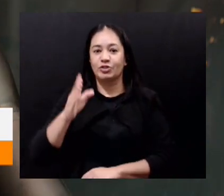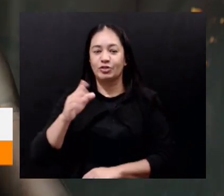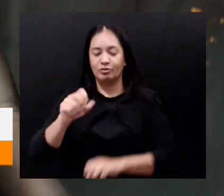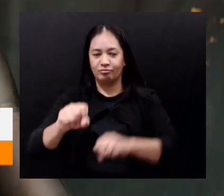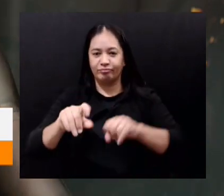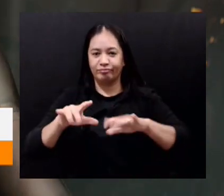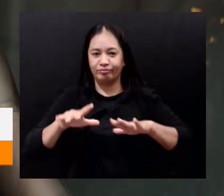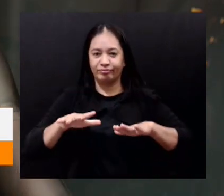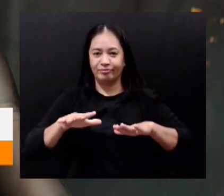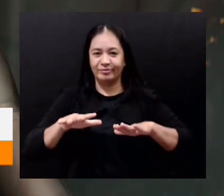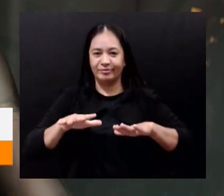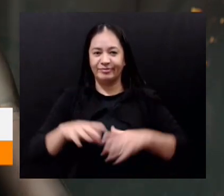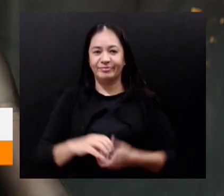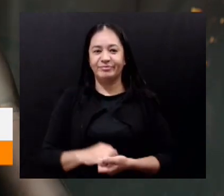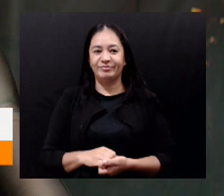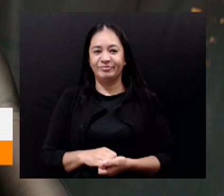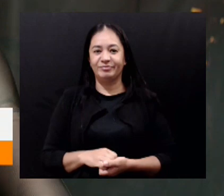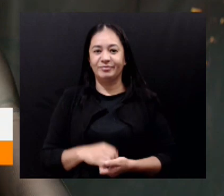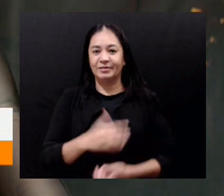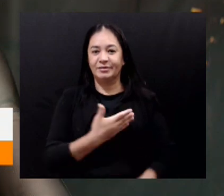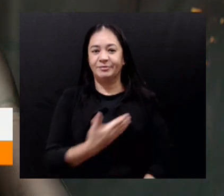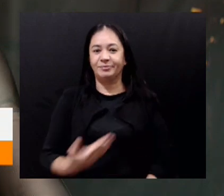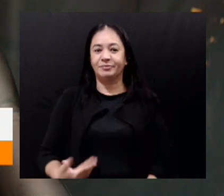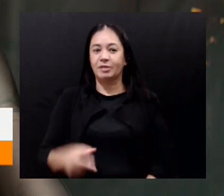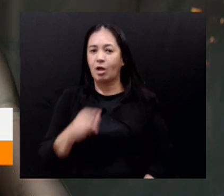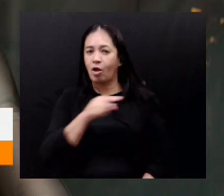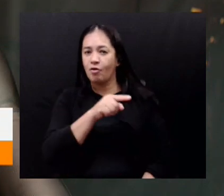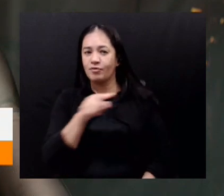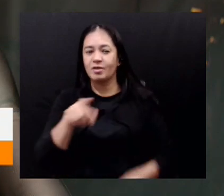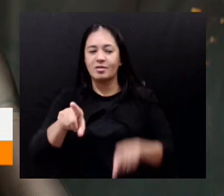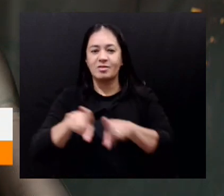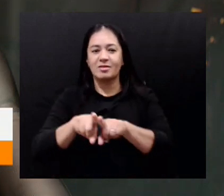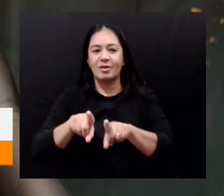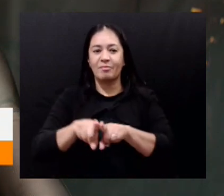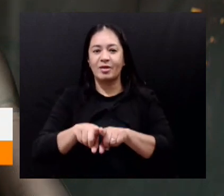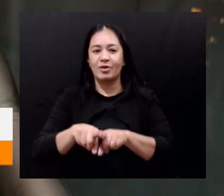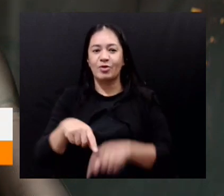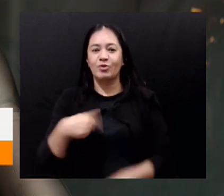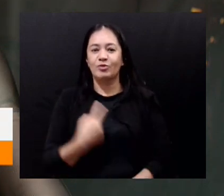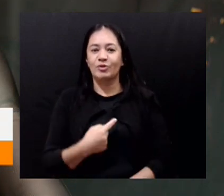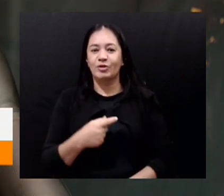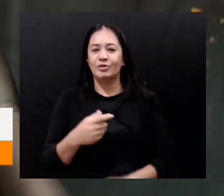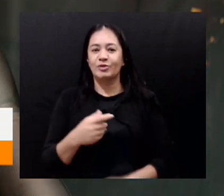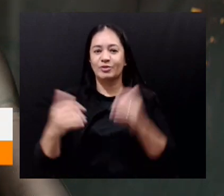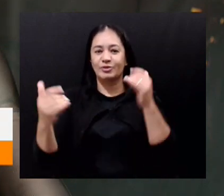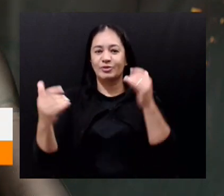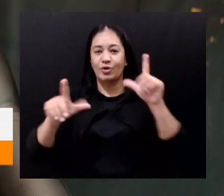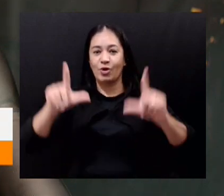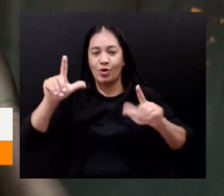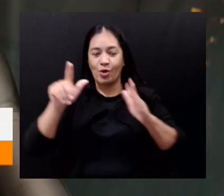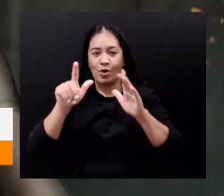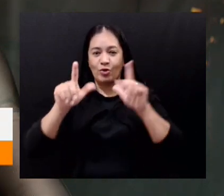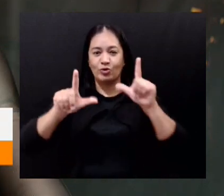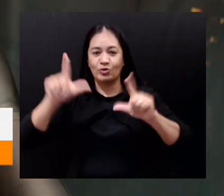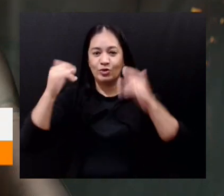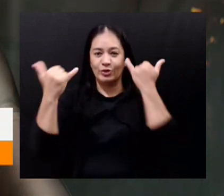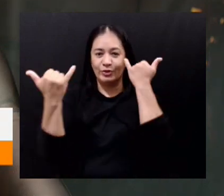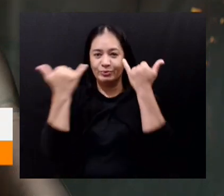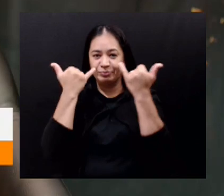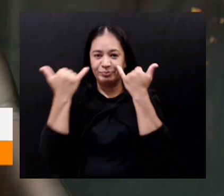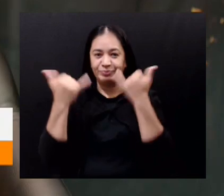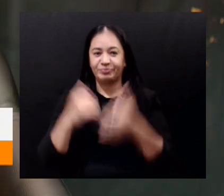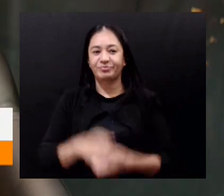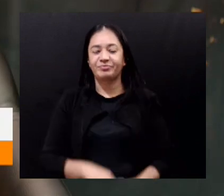Matosinho, audiência pública para você. E também temos aí o nosso jornal, né? Câmara Notícia, com informações do Legislativo Campineiro e de